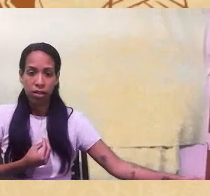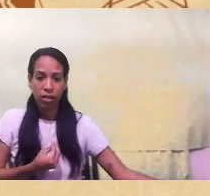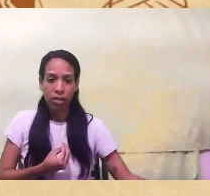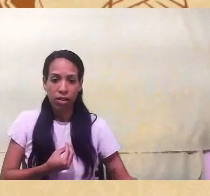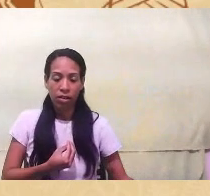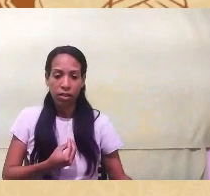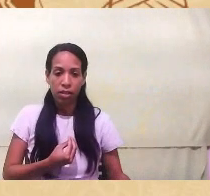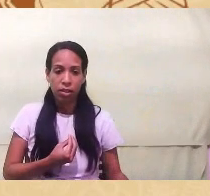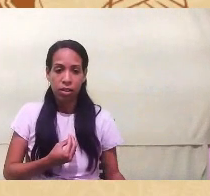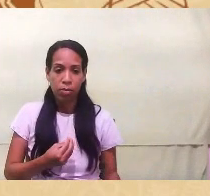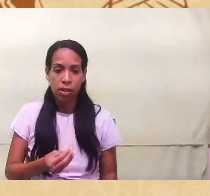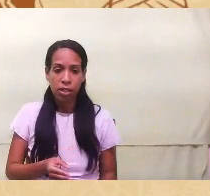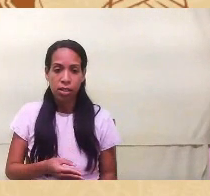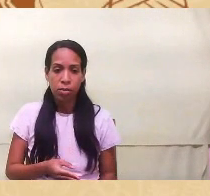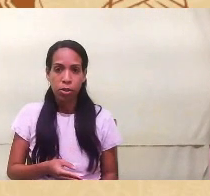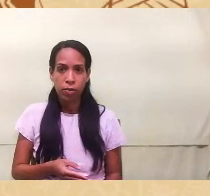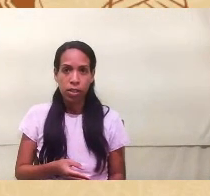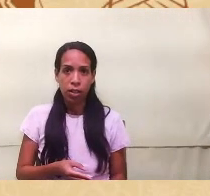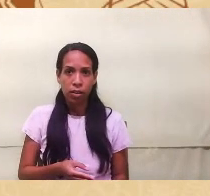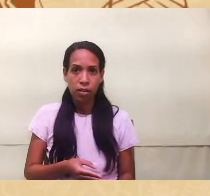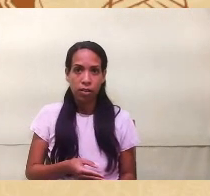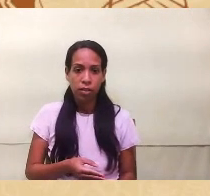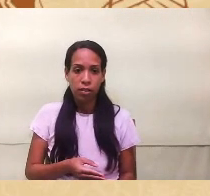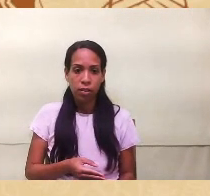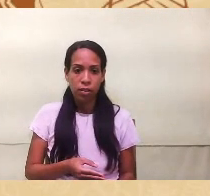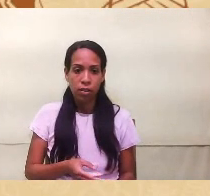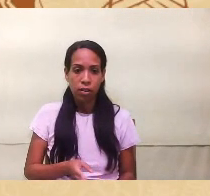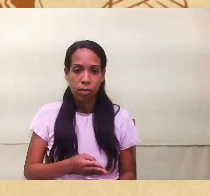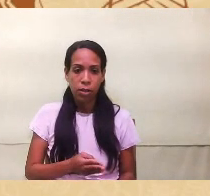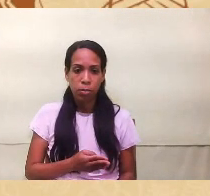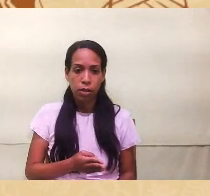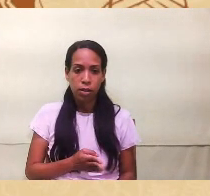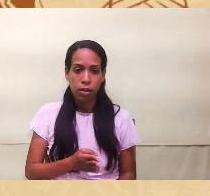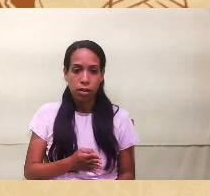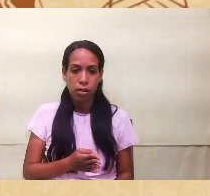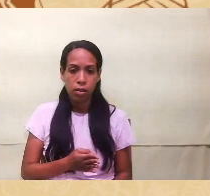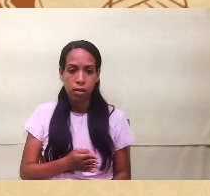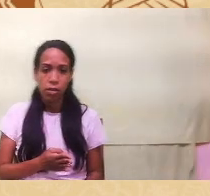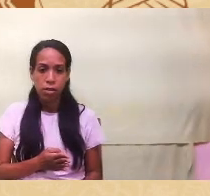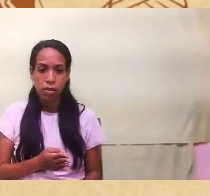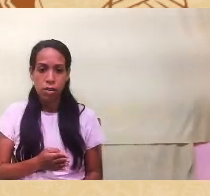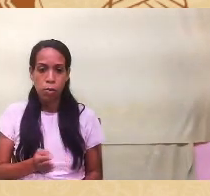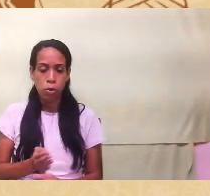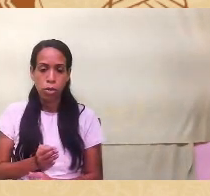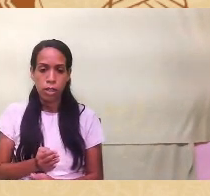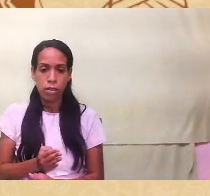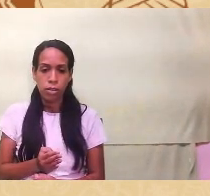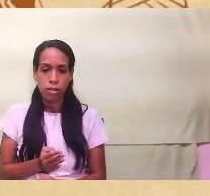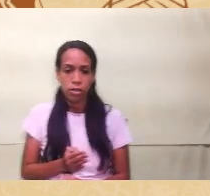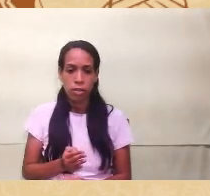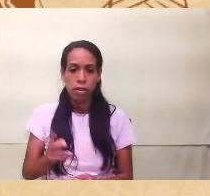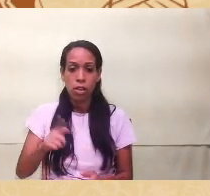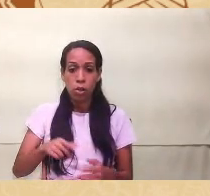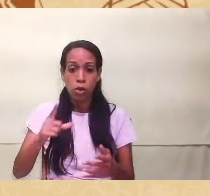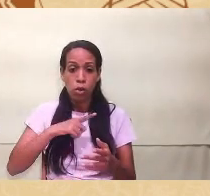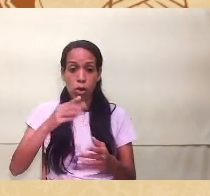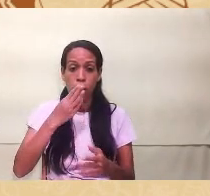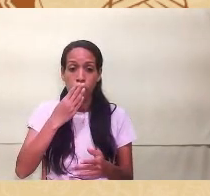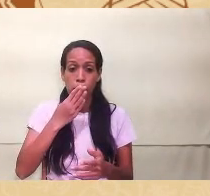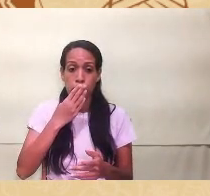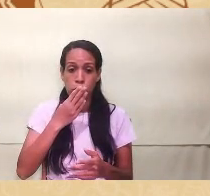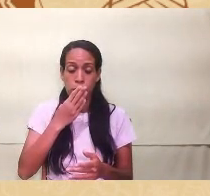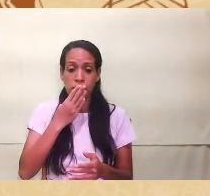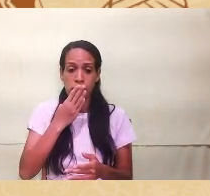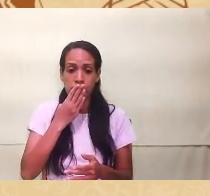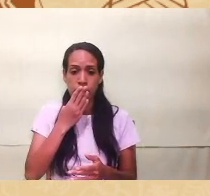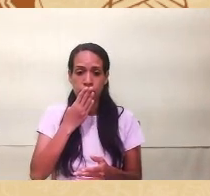foi demarcado a terra ainda, né? E a gente sofre. Vou falar sempre isso. No caso dos povos indígenas, não é só o